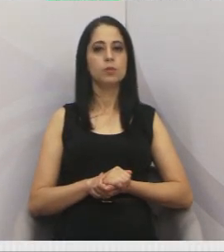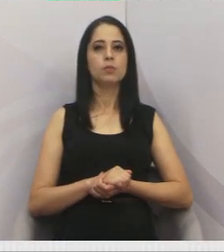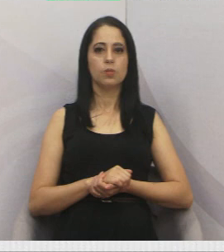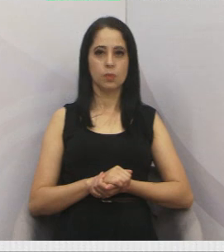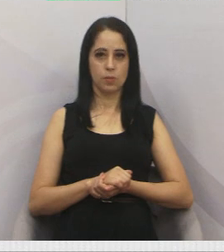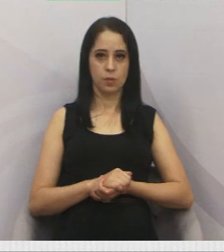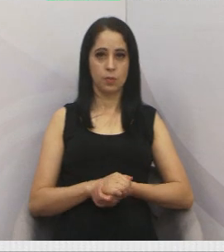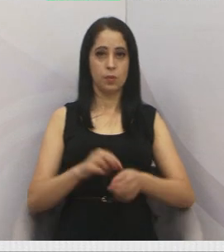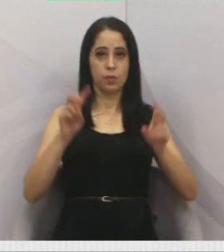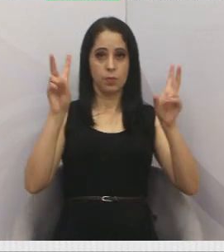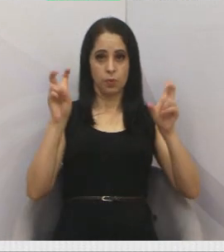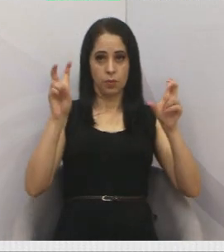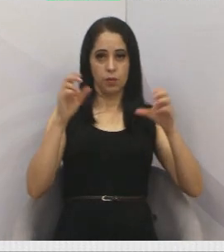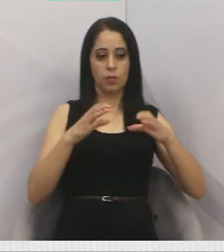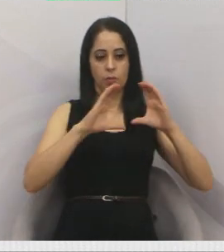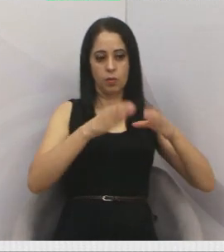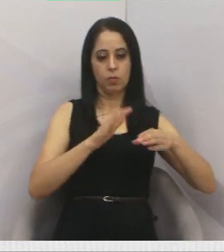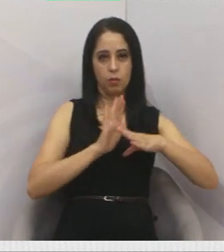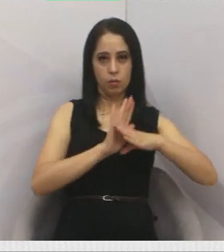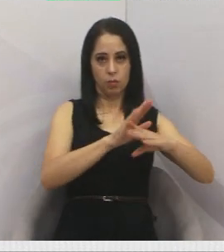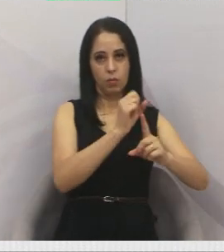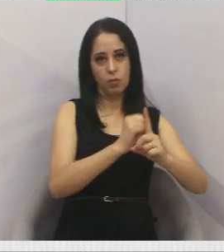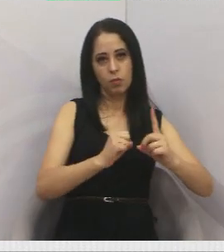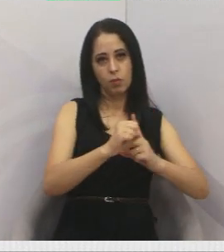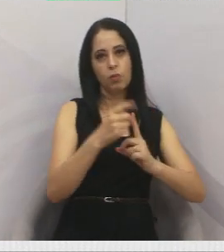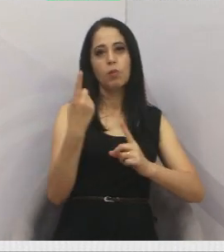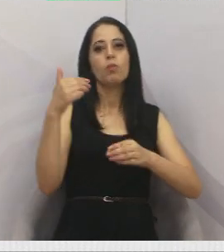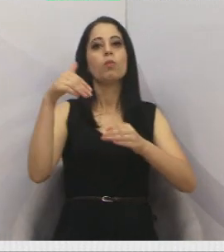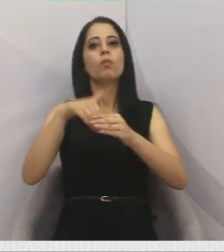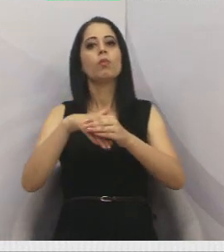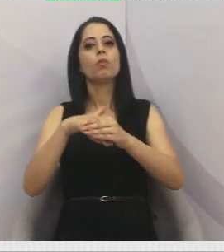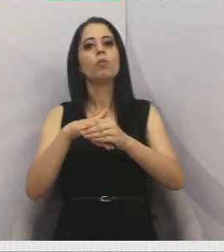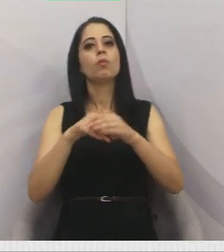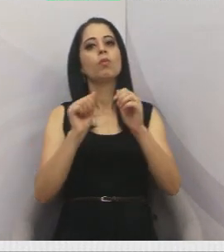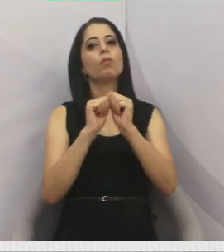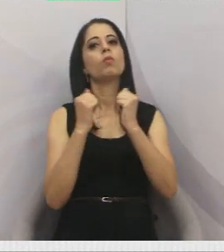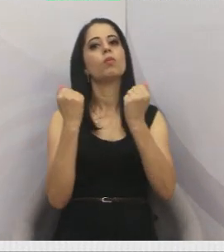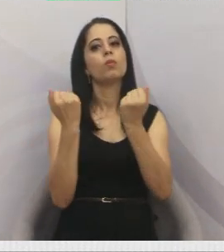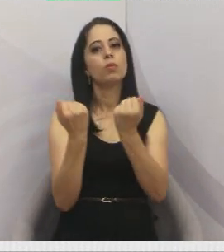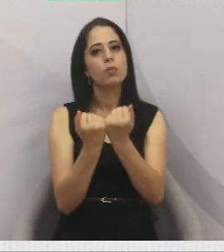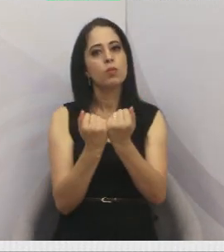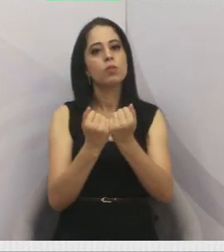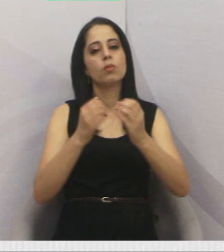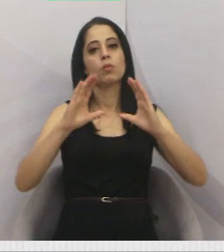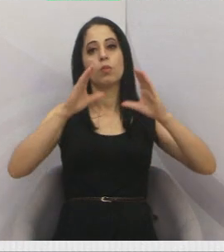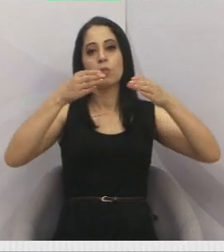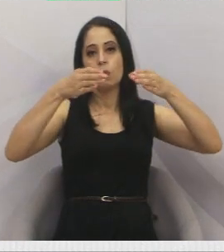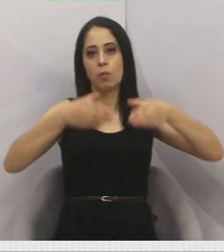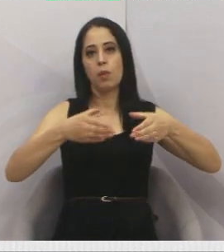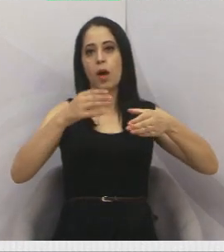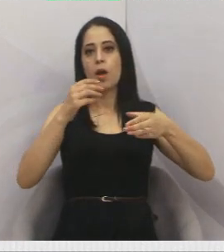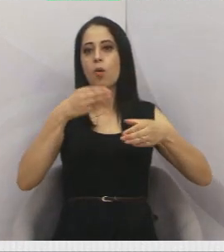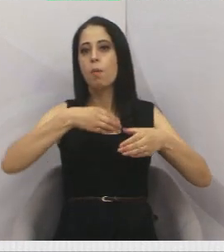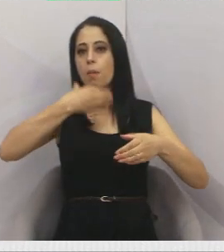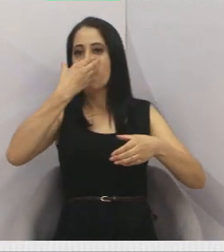Segmento Movimentos Populares e ou Coletivos. Um voto para a Associação dos Moradores do Jardim Paraíso e Jardim